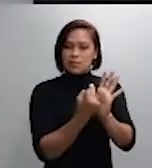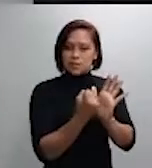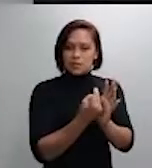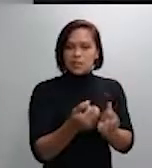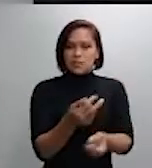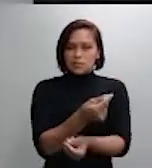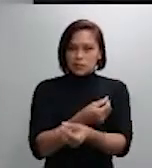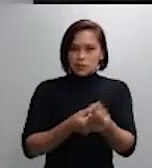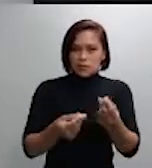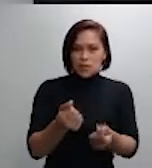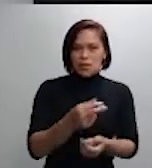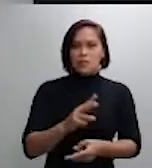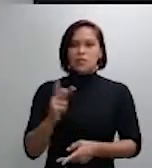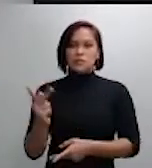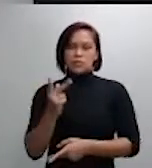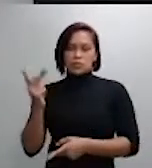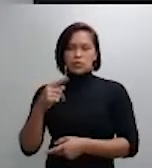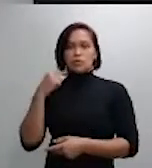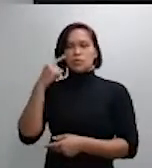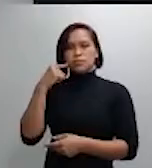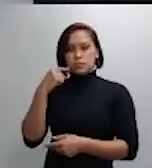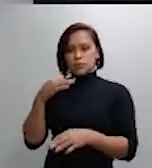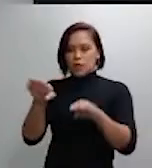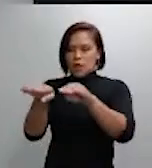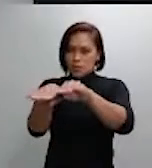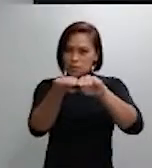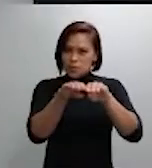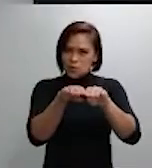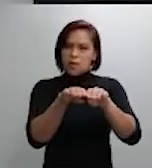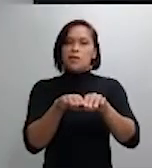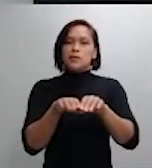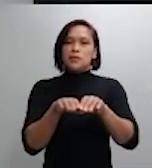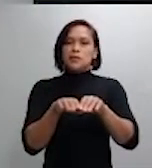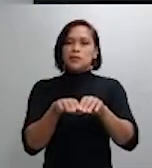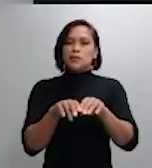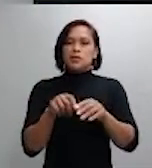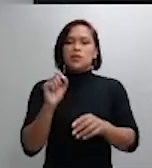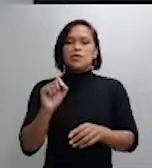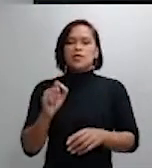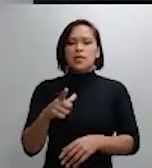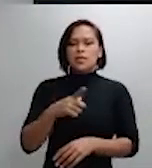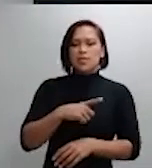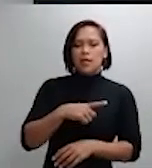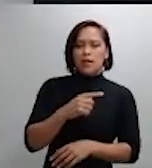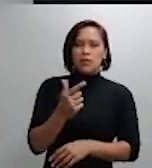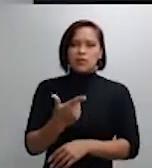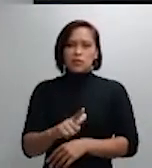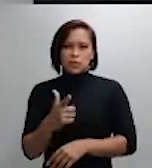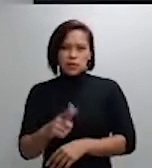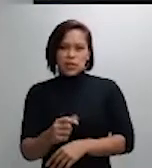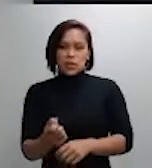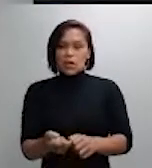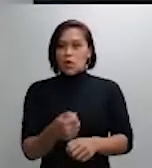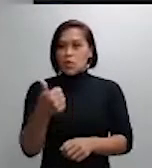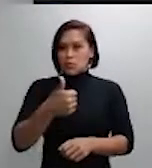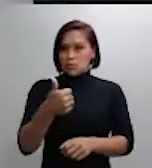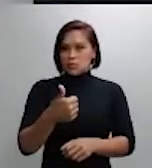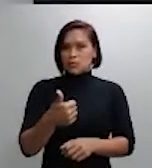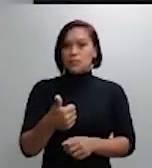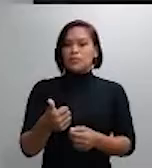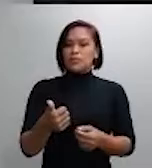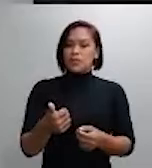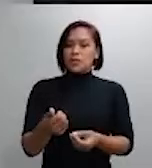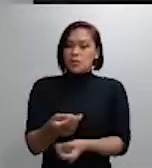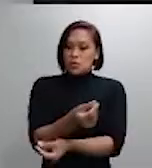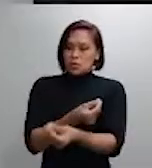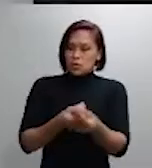sucumbenciais por equidade para as hipóteses em que, havendo ou não condenação, o proveito econômico obtido pelo